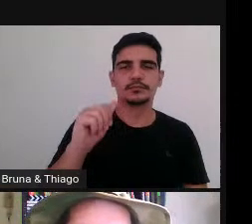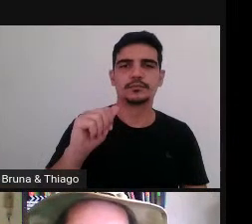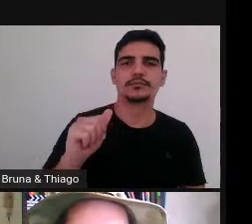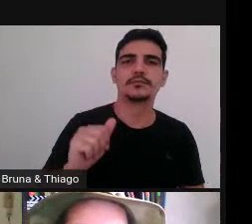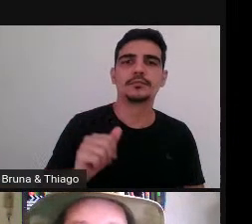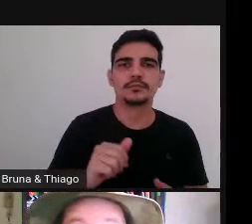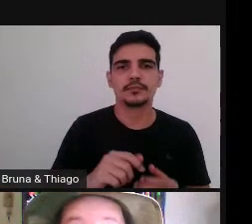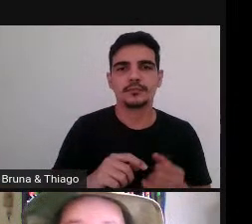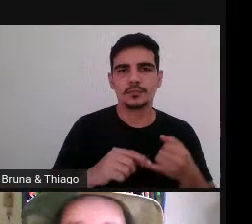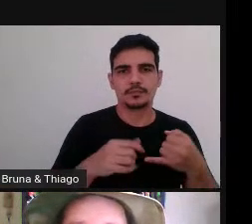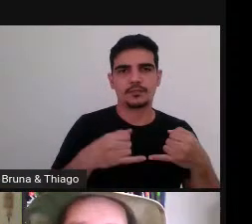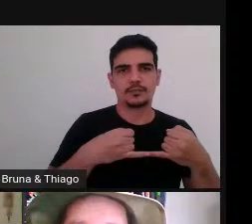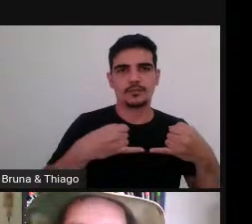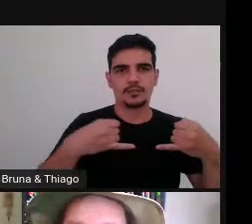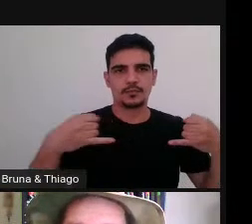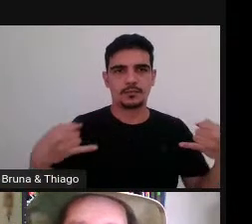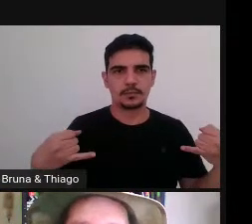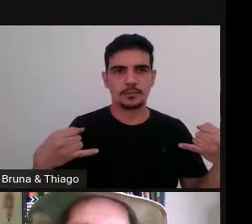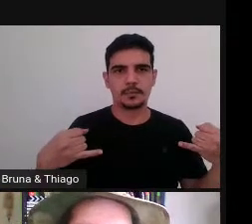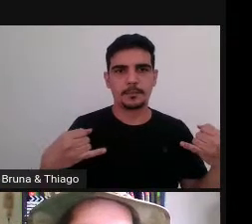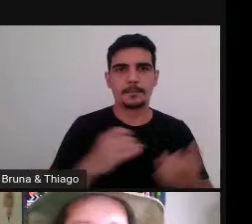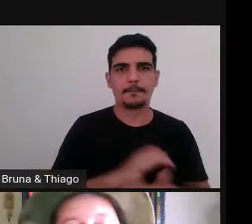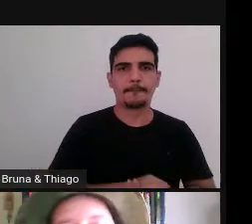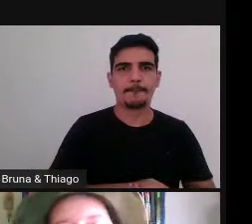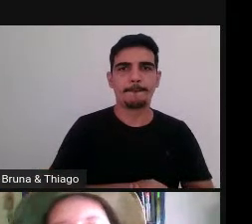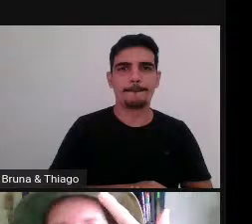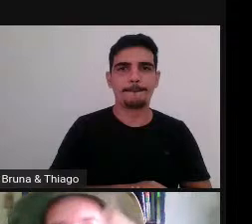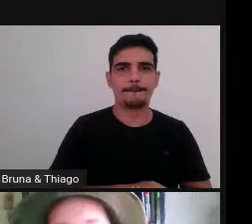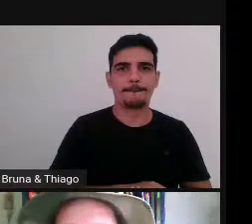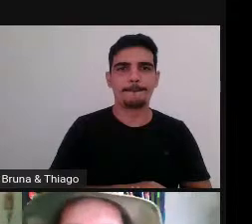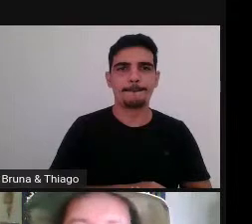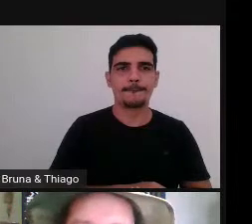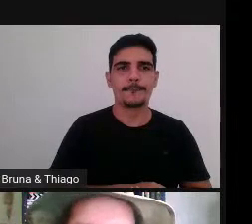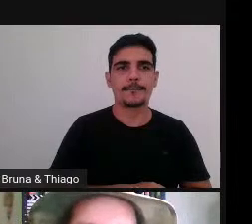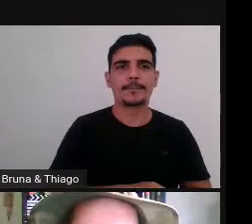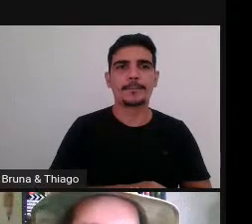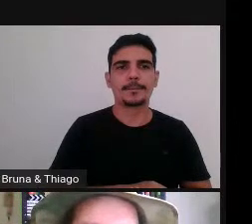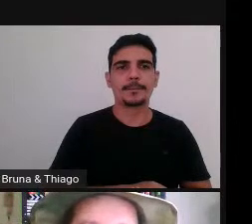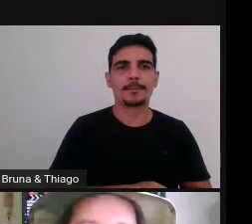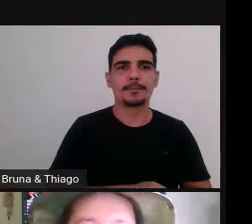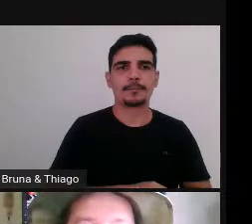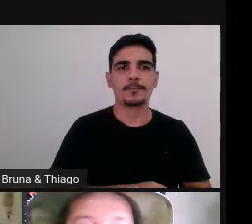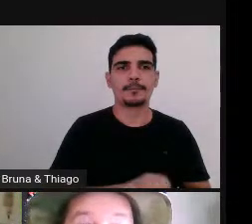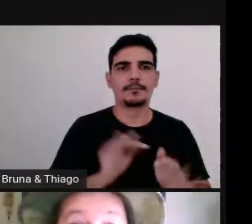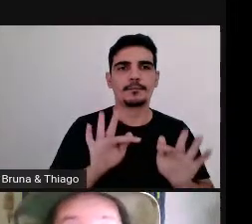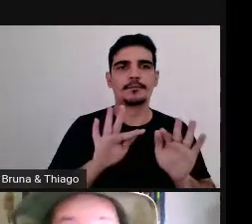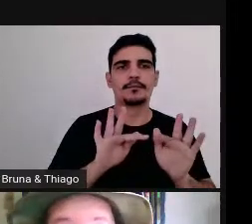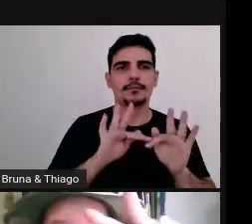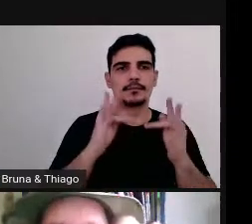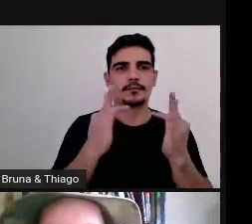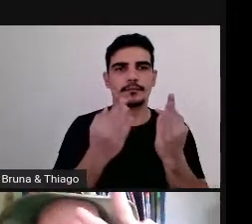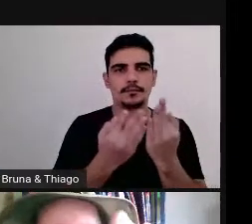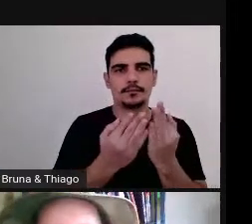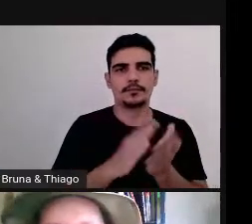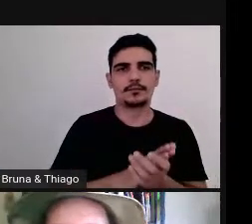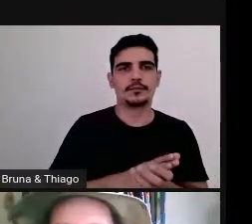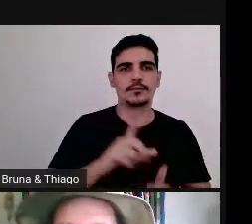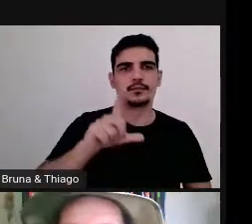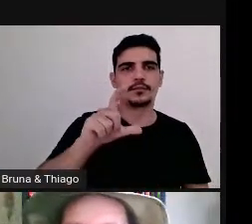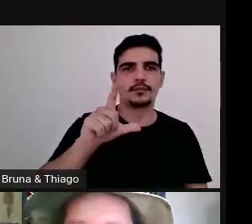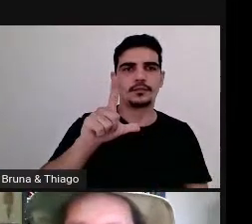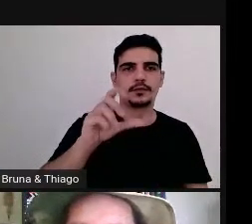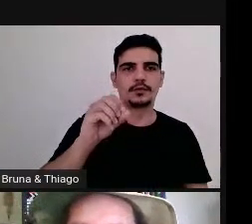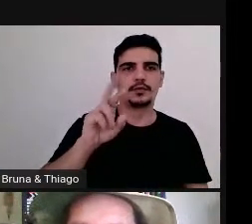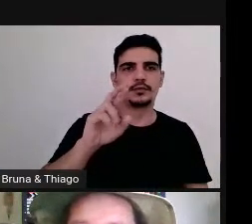caudal, gênero Botrus, família Viperidae e Fosseta, né, Fosseta L'Oréal, mais as presas